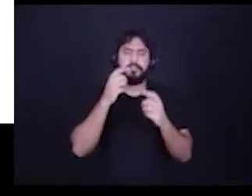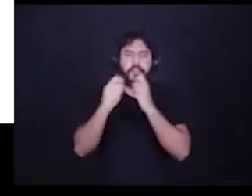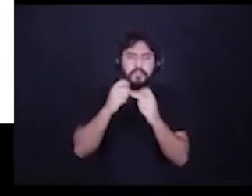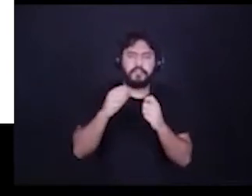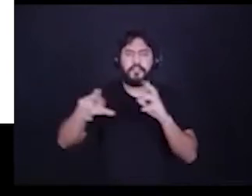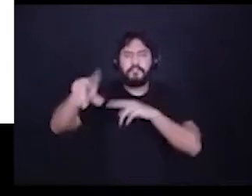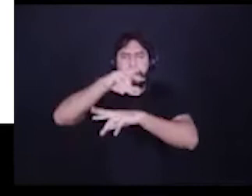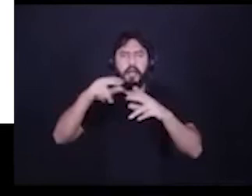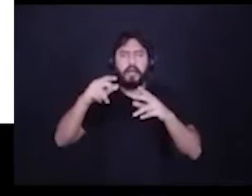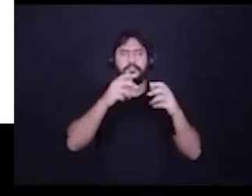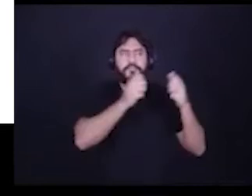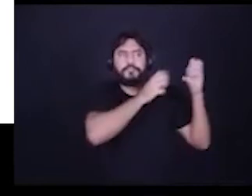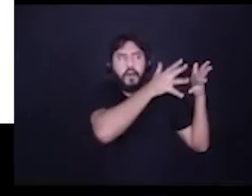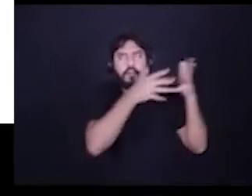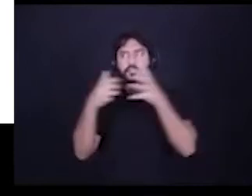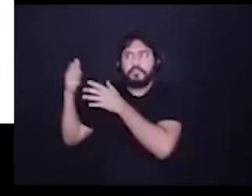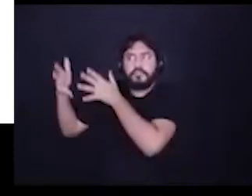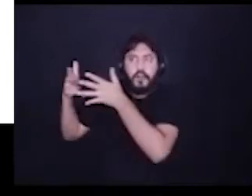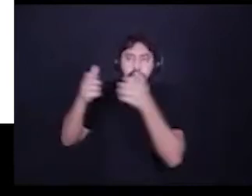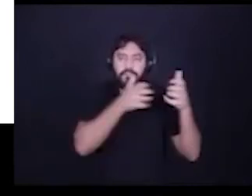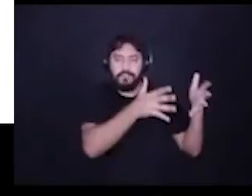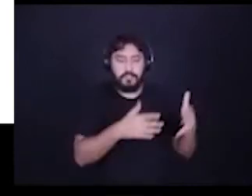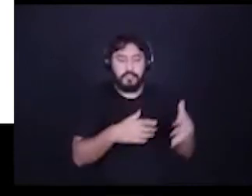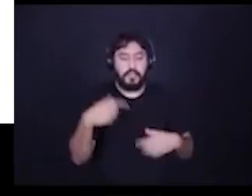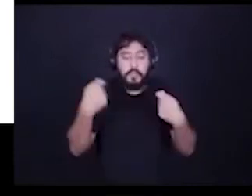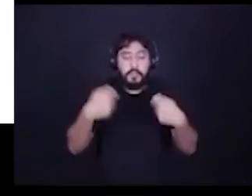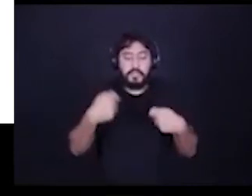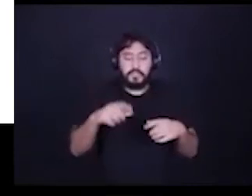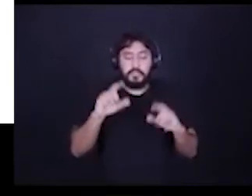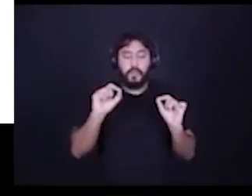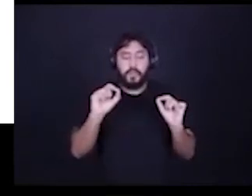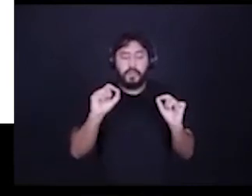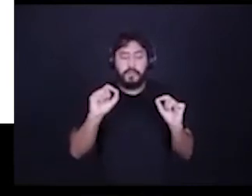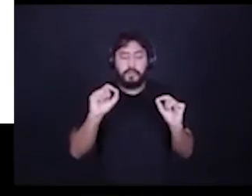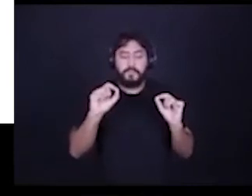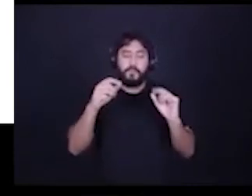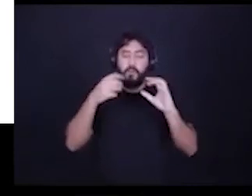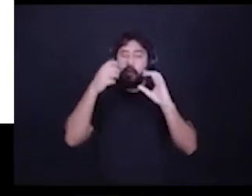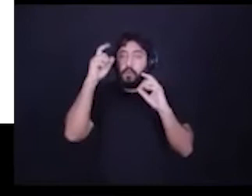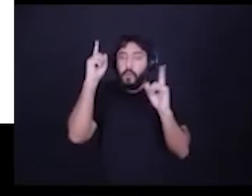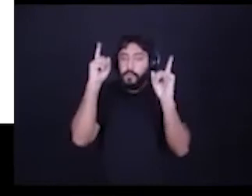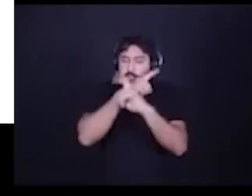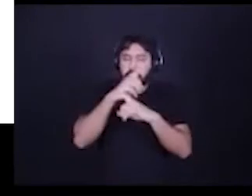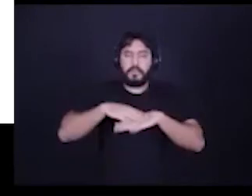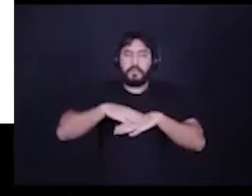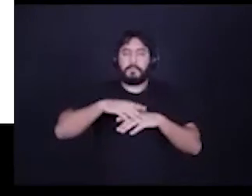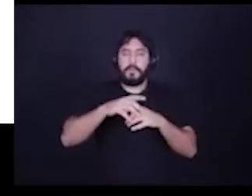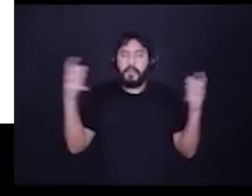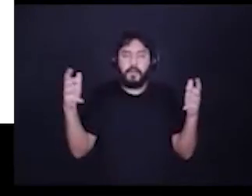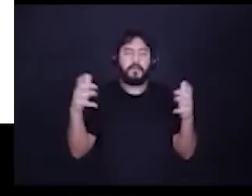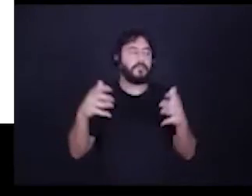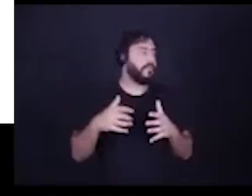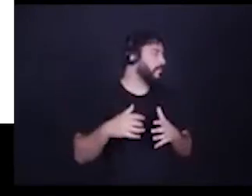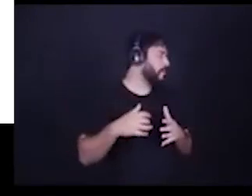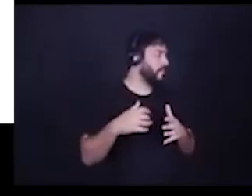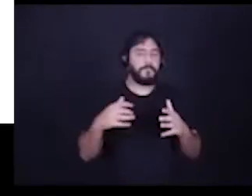num outro âmbito. Então, eu tenho que trazer uma complexidade maior da realidade, dos desafios, das fricções,